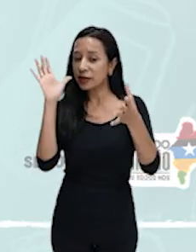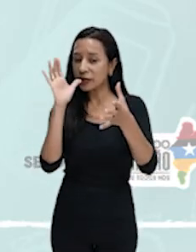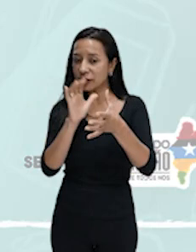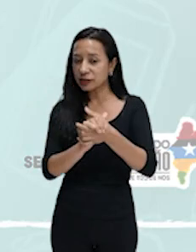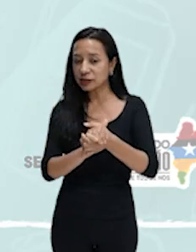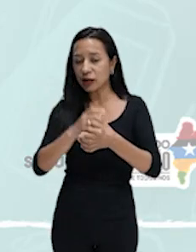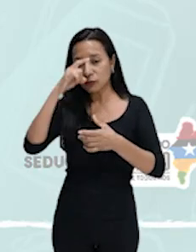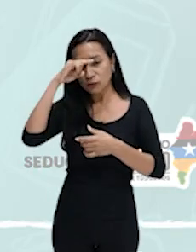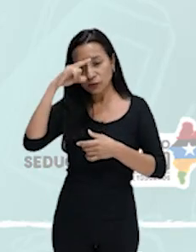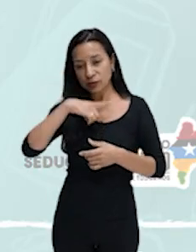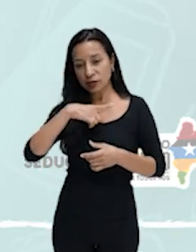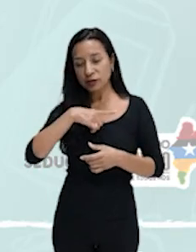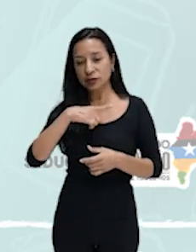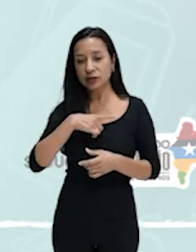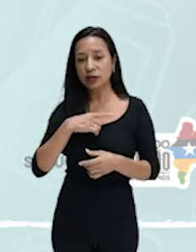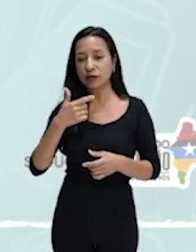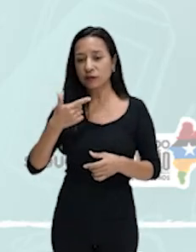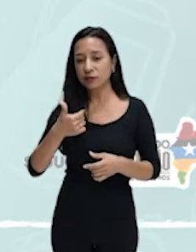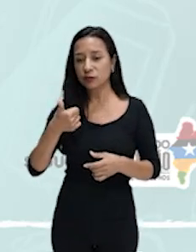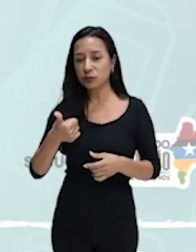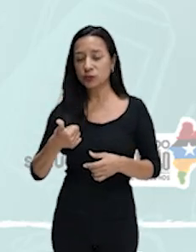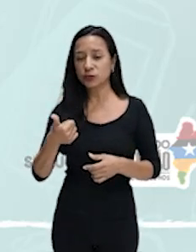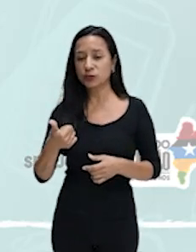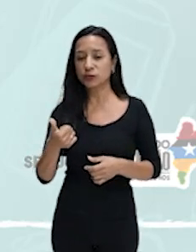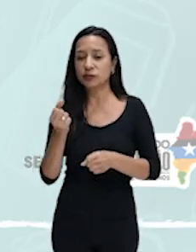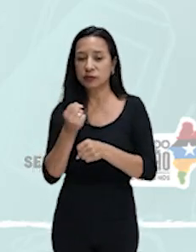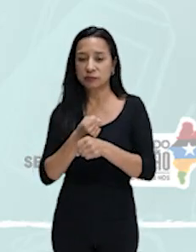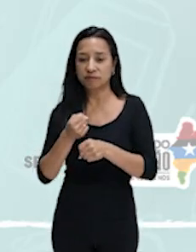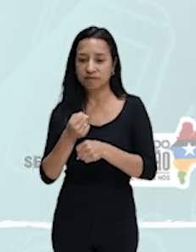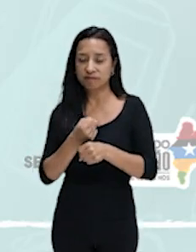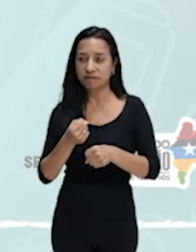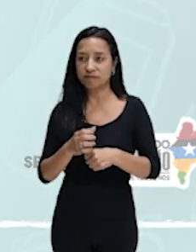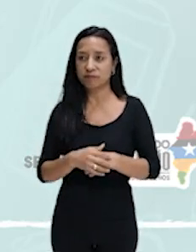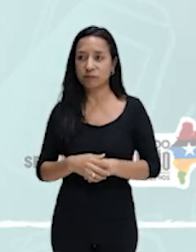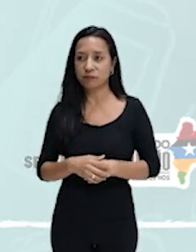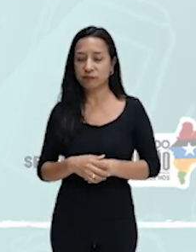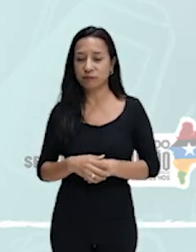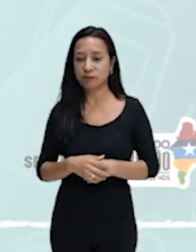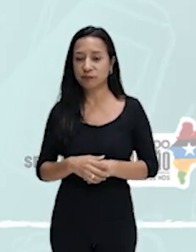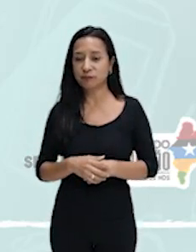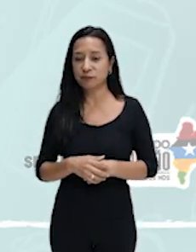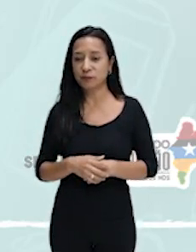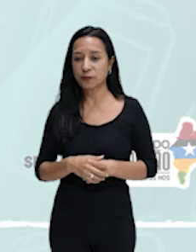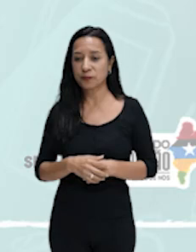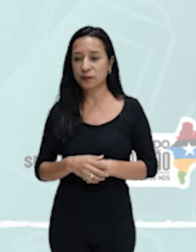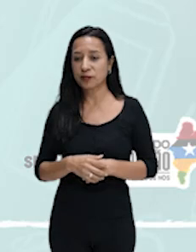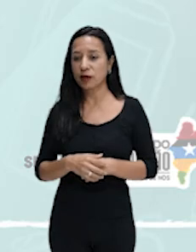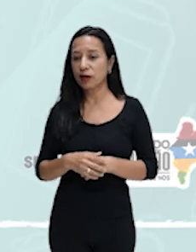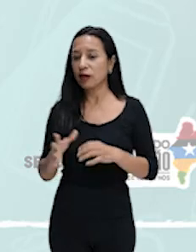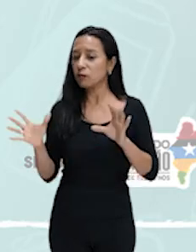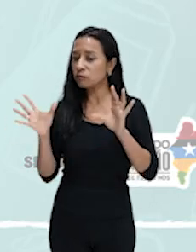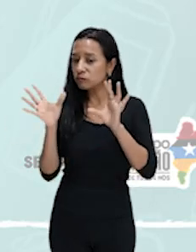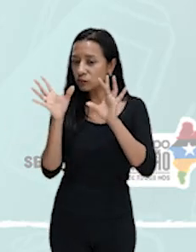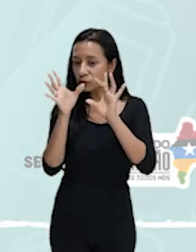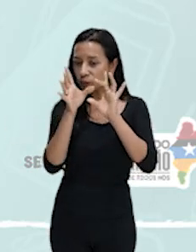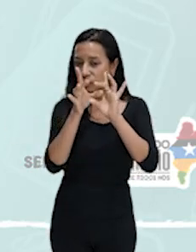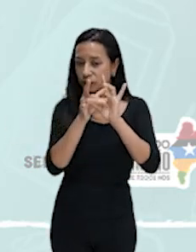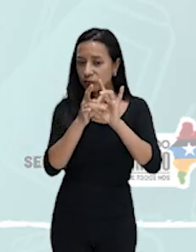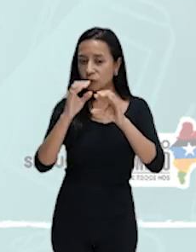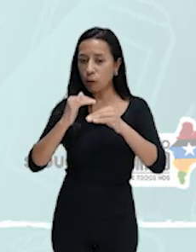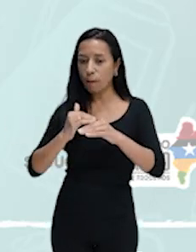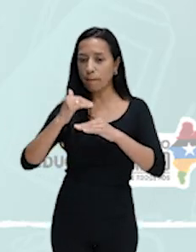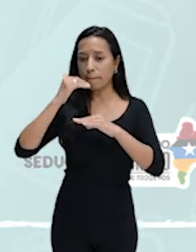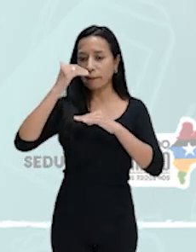Diego 41. A parceria entre eles ultrapassava as telas e a vida amorosa, já que os dois também